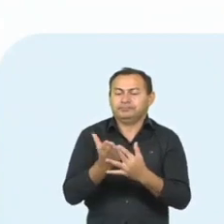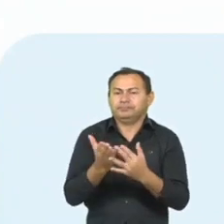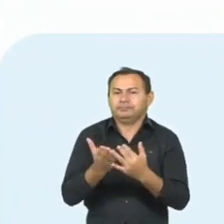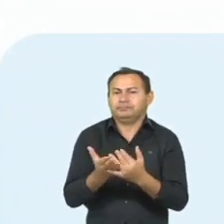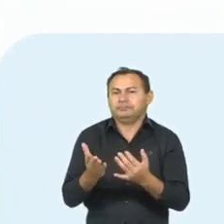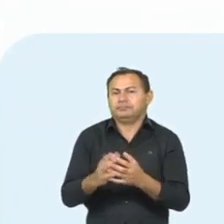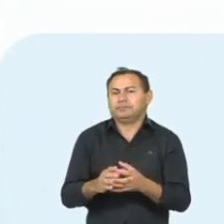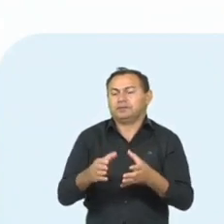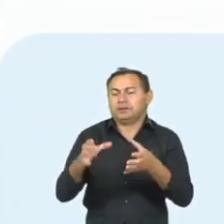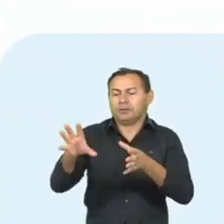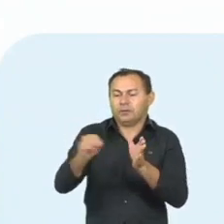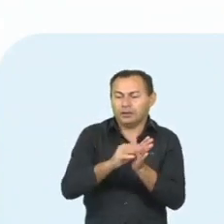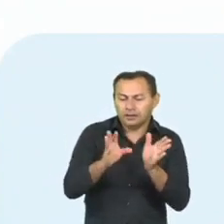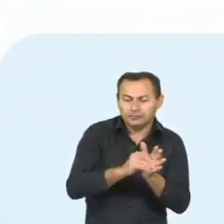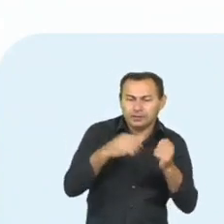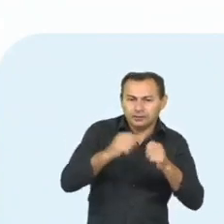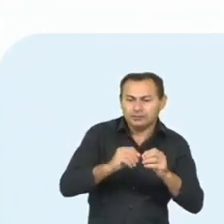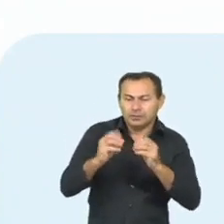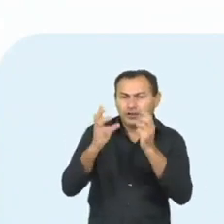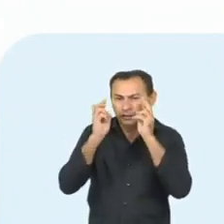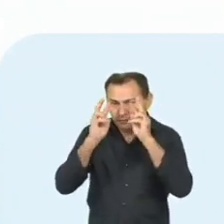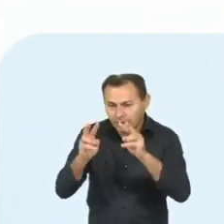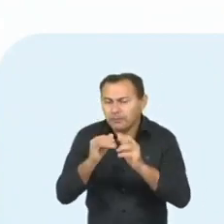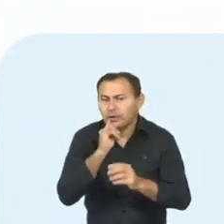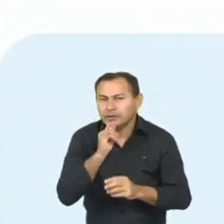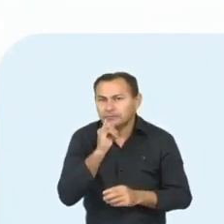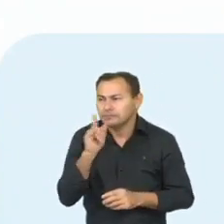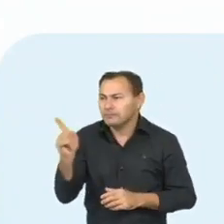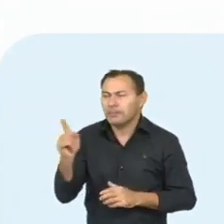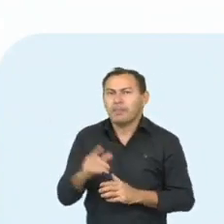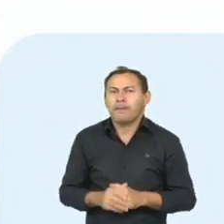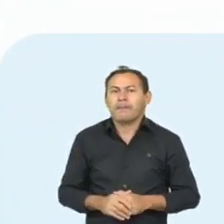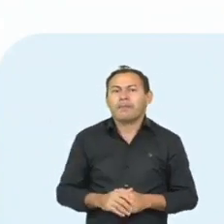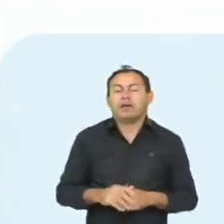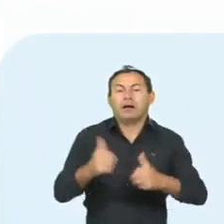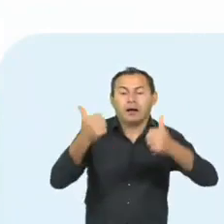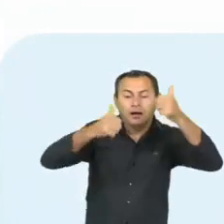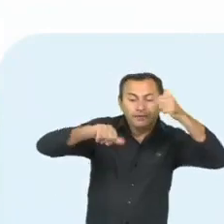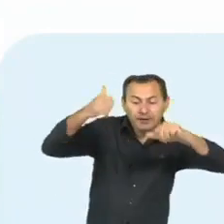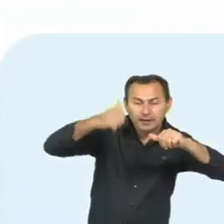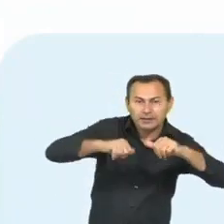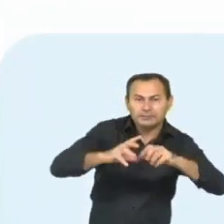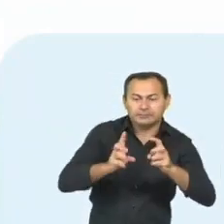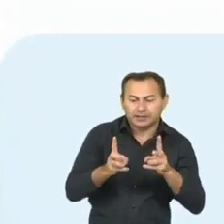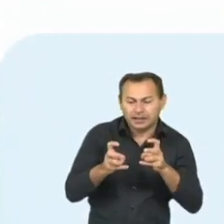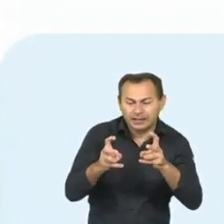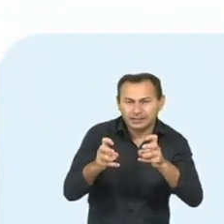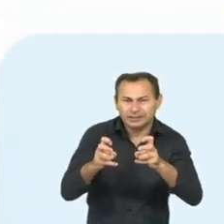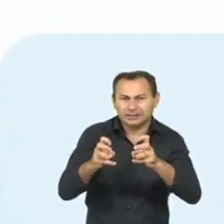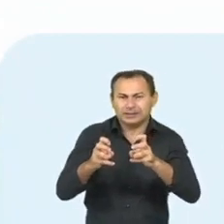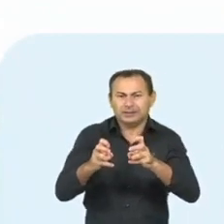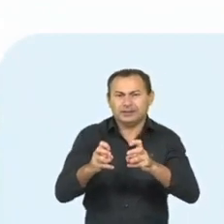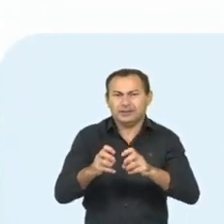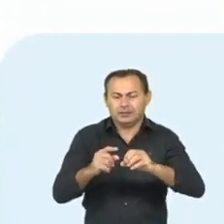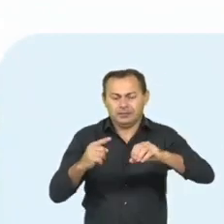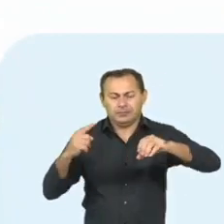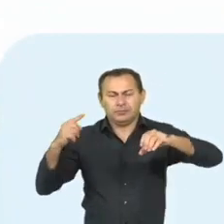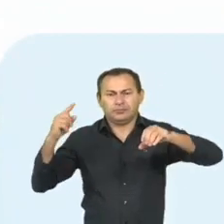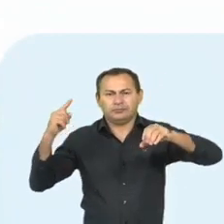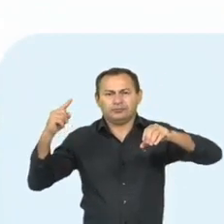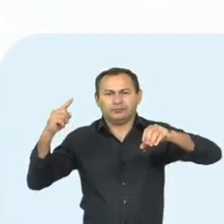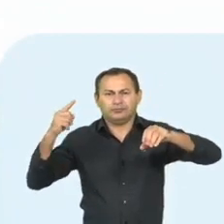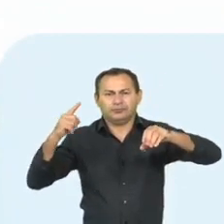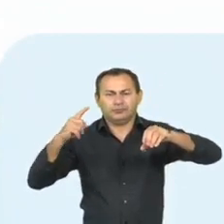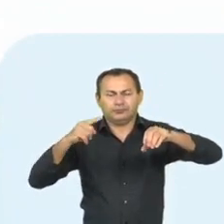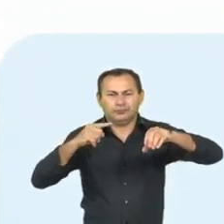determinadas coletas, eu preciso levar isso em consideração, como, por exemplo, avaliar câncer de próstata. Então, eu preciso